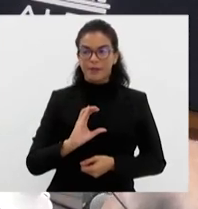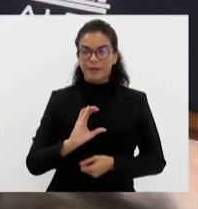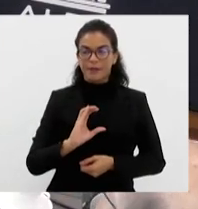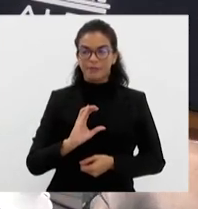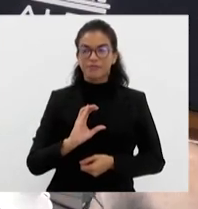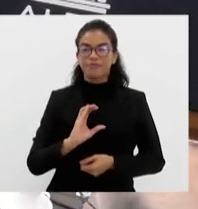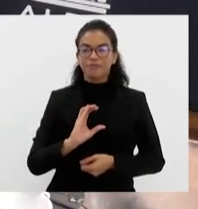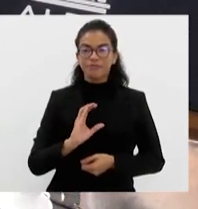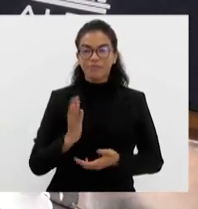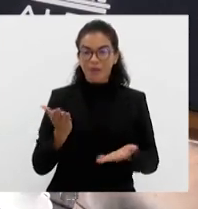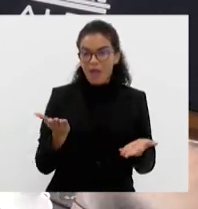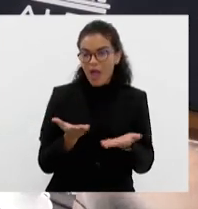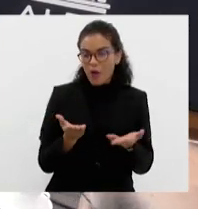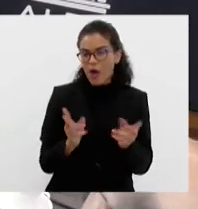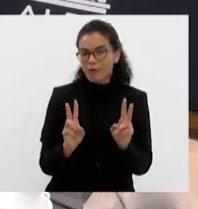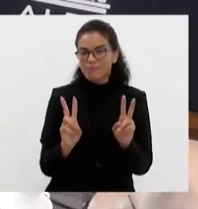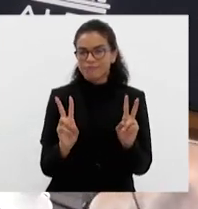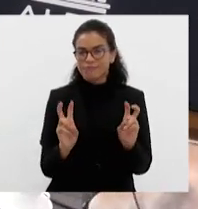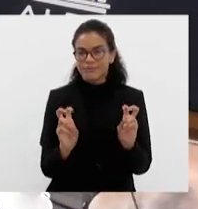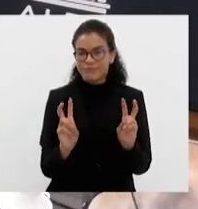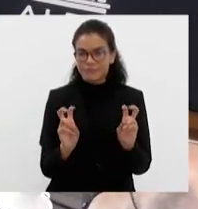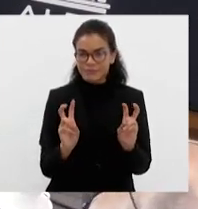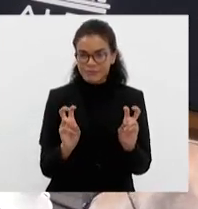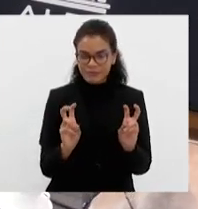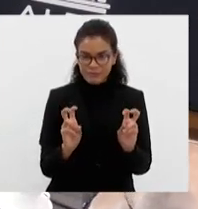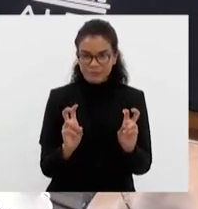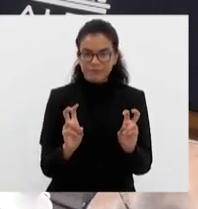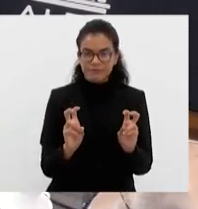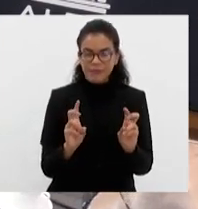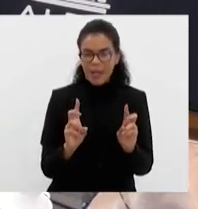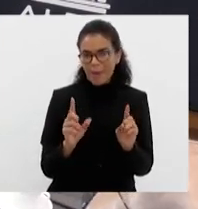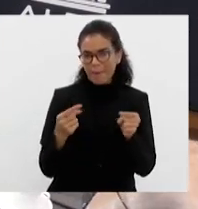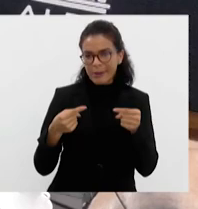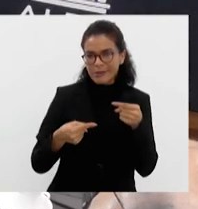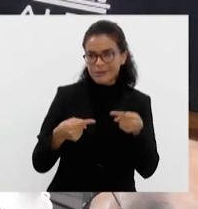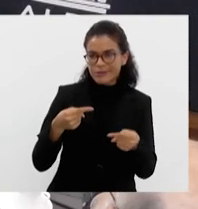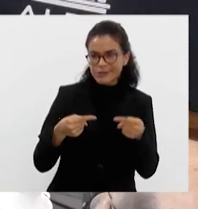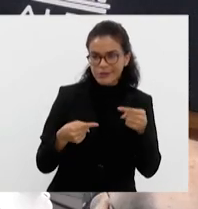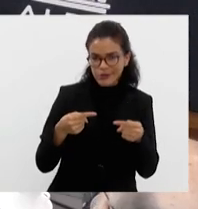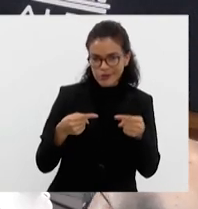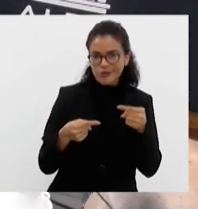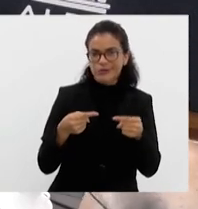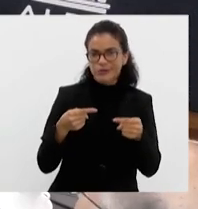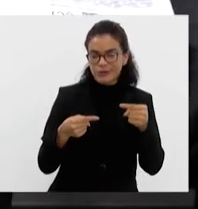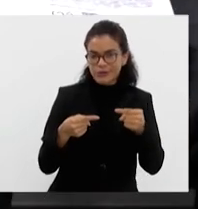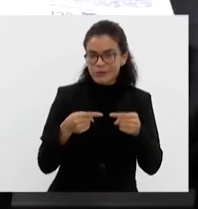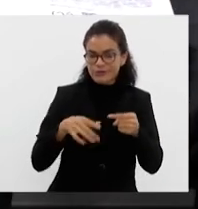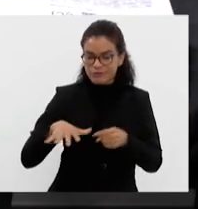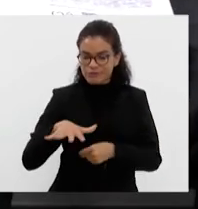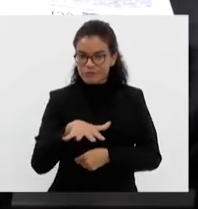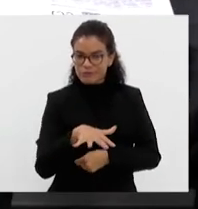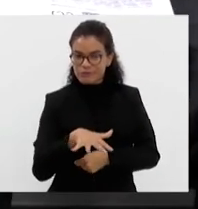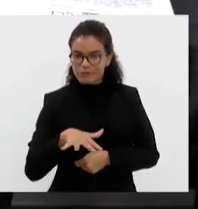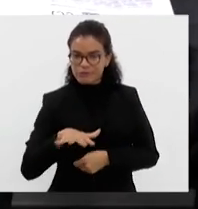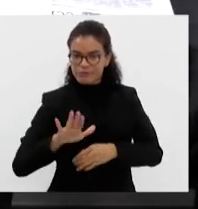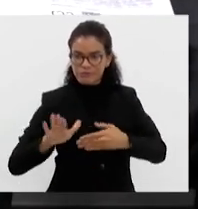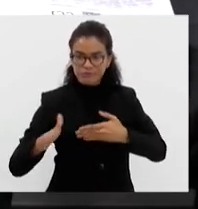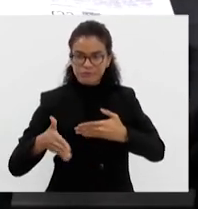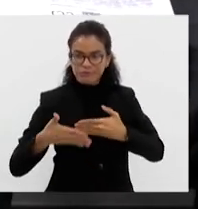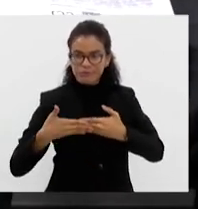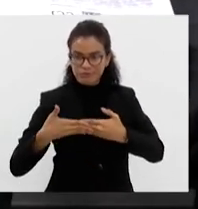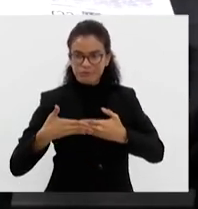traz à baila um tema aqui que foi discutido em ambiente